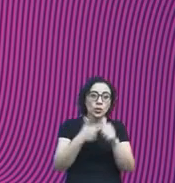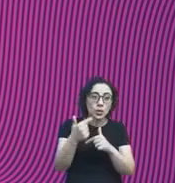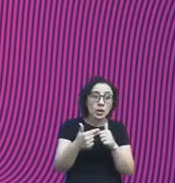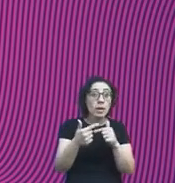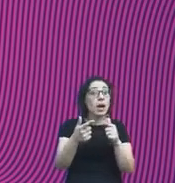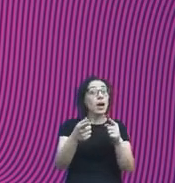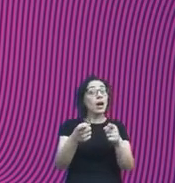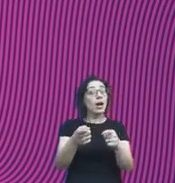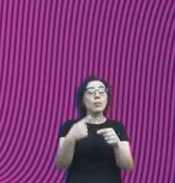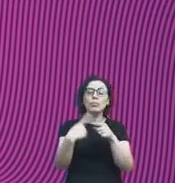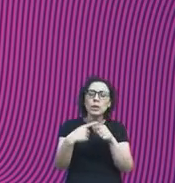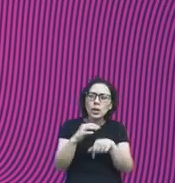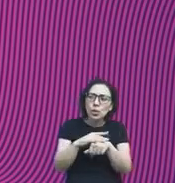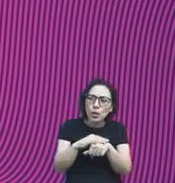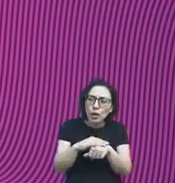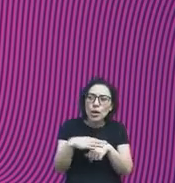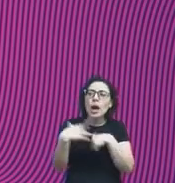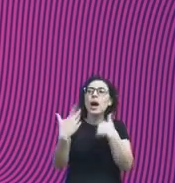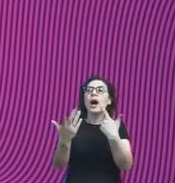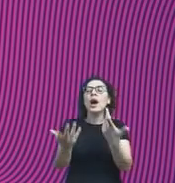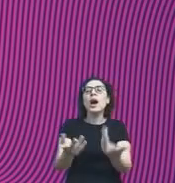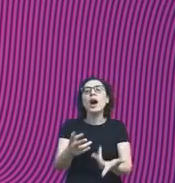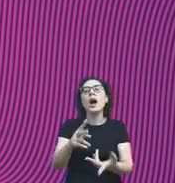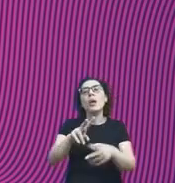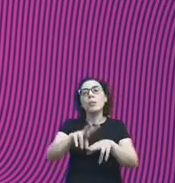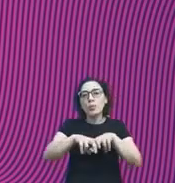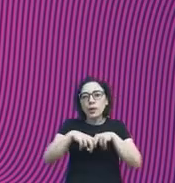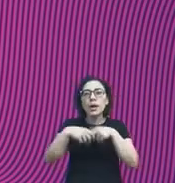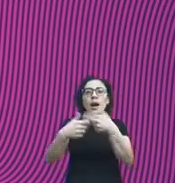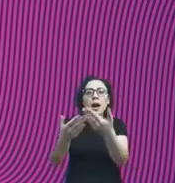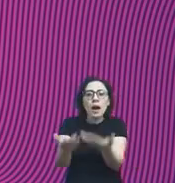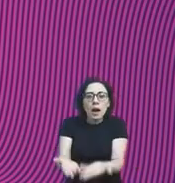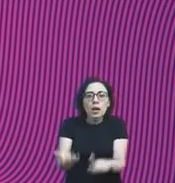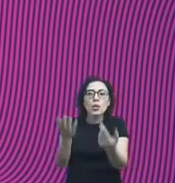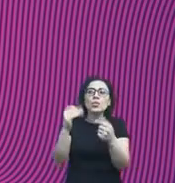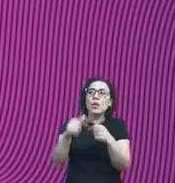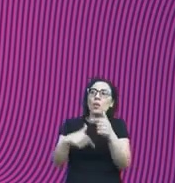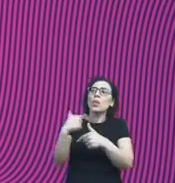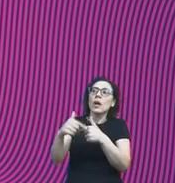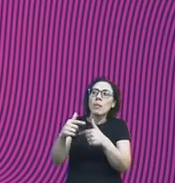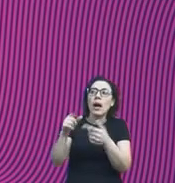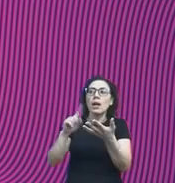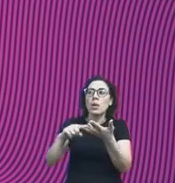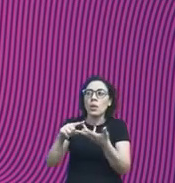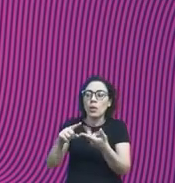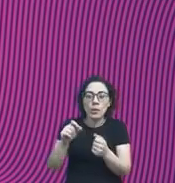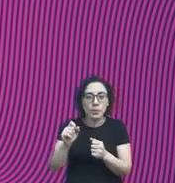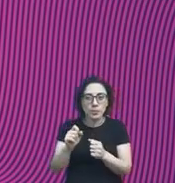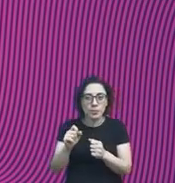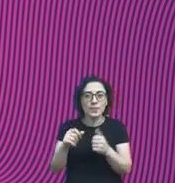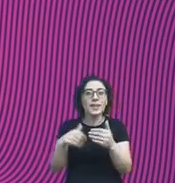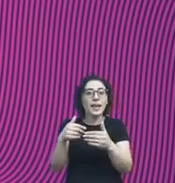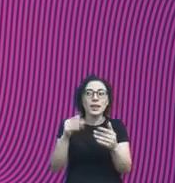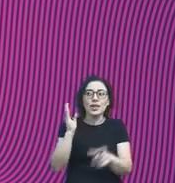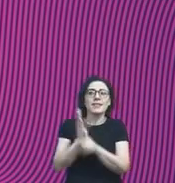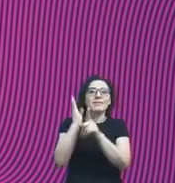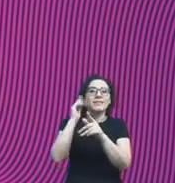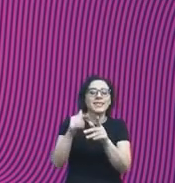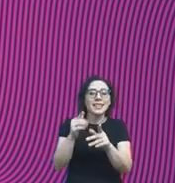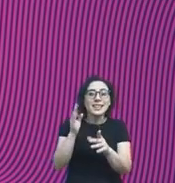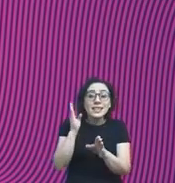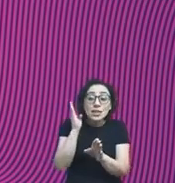E, ao final de um período de 3 anos, há uma redução de 30% nas